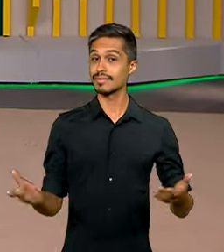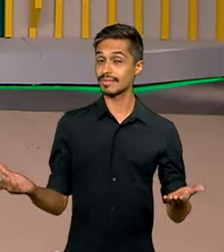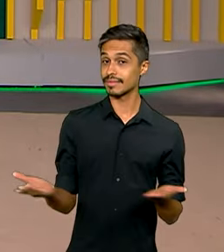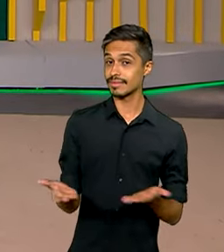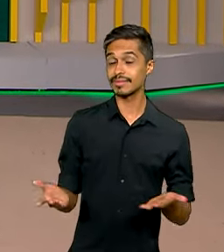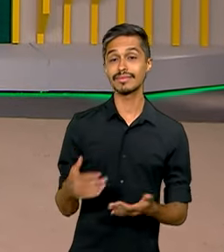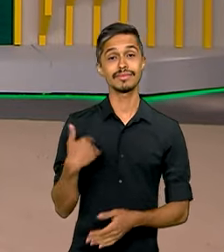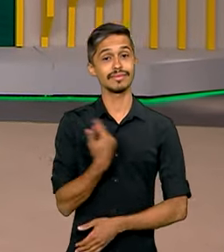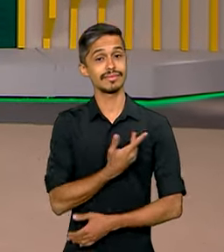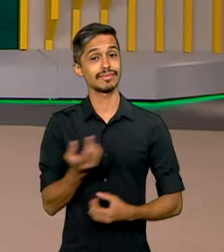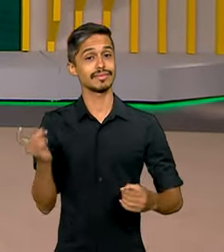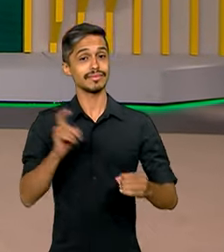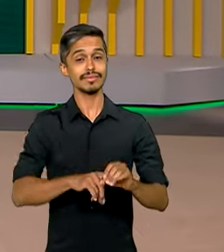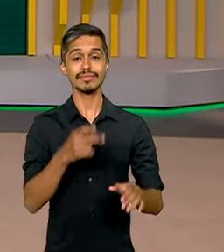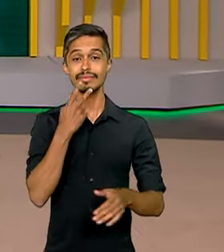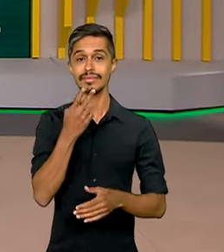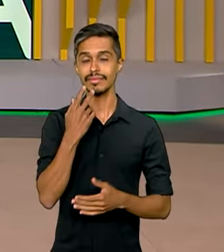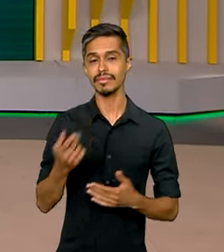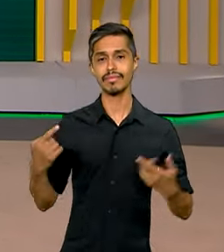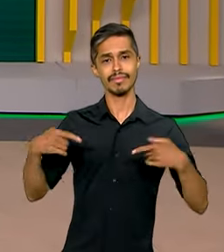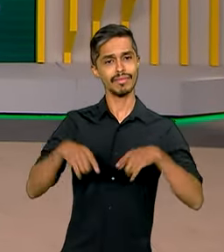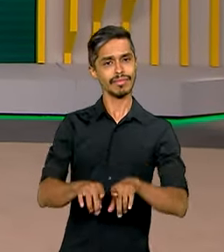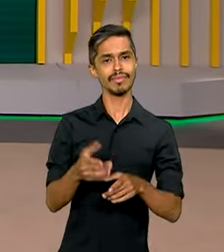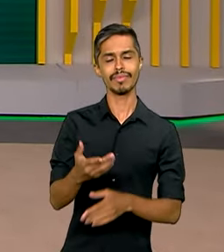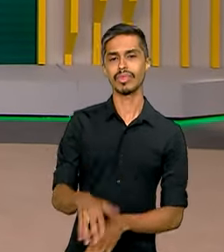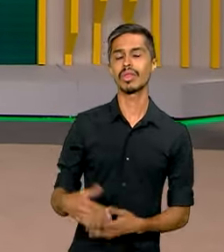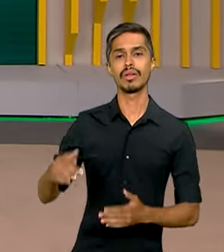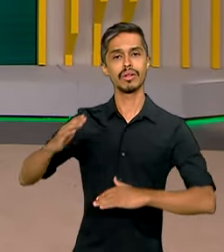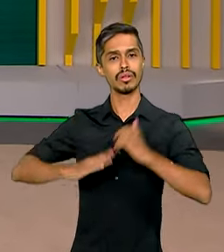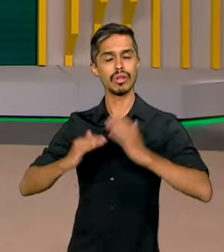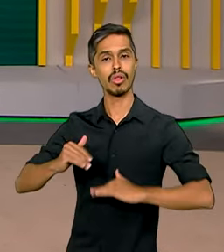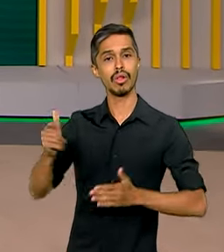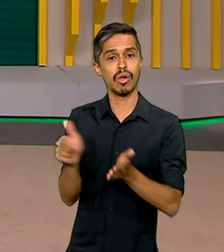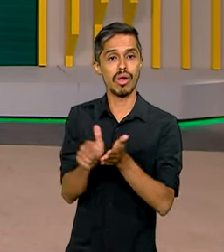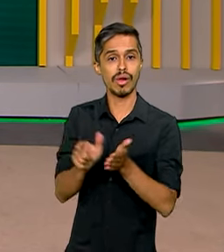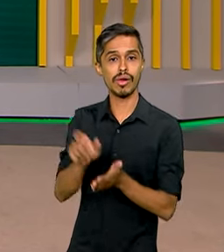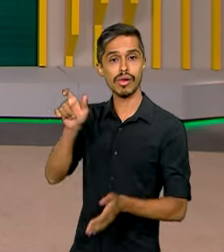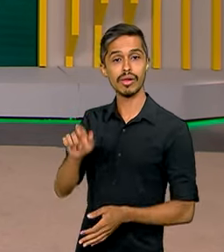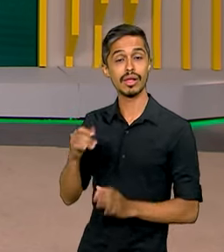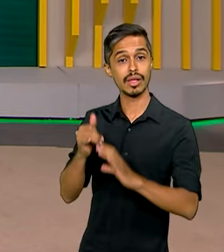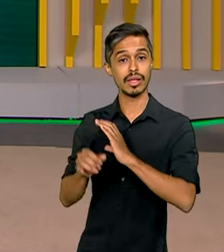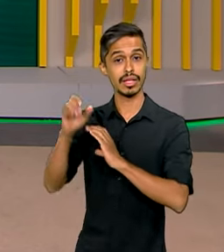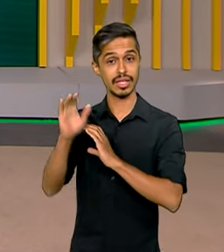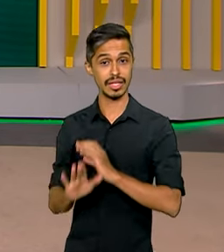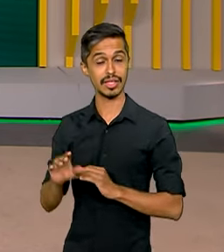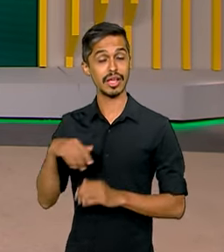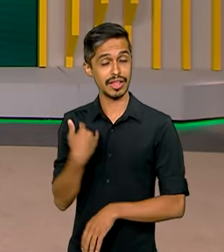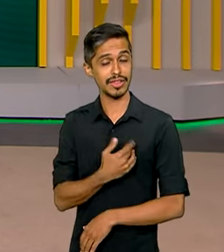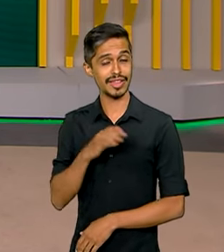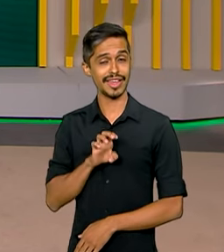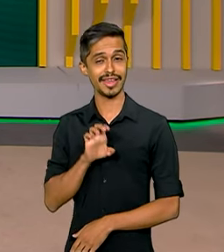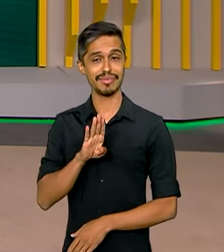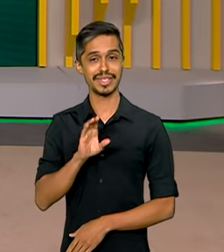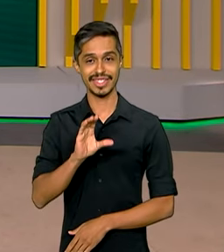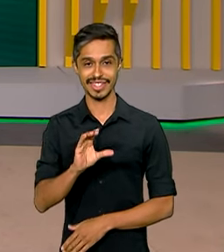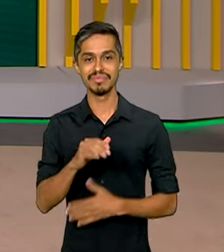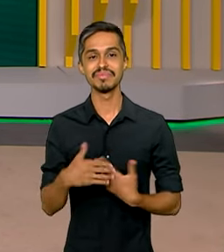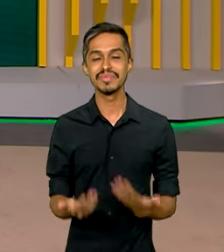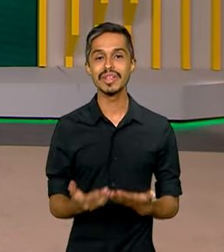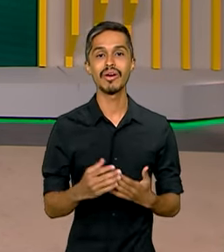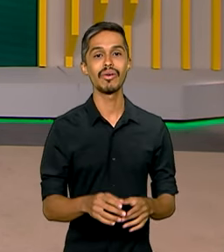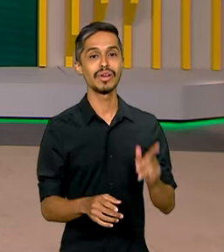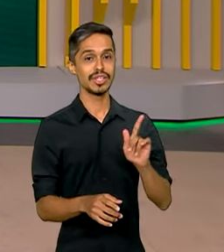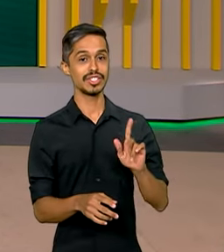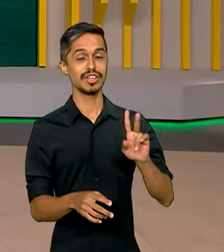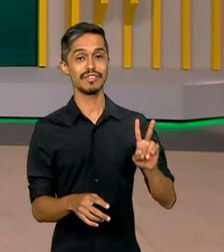e nós voltamos falando de uma parceria entre os jornalistas da empresa Brasil de Comunicação a nossa EBC e o G20 Brasil